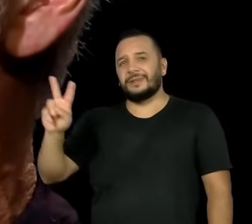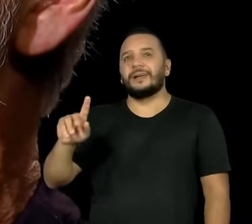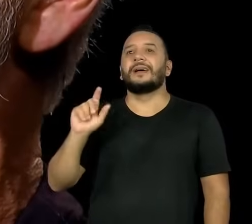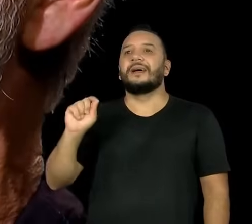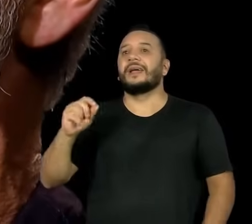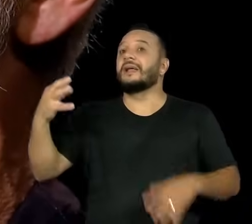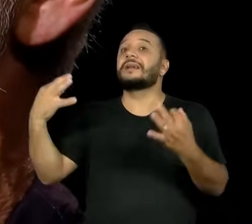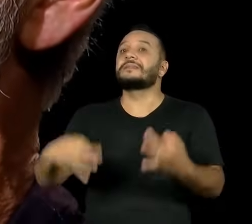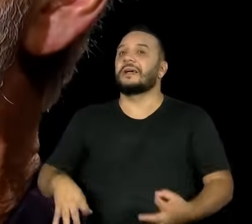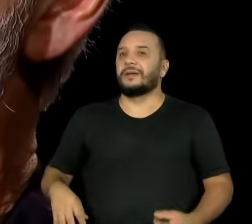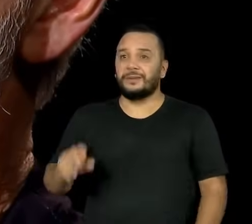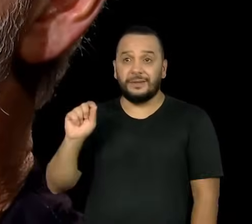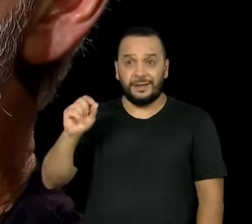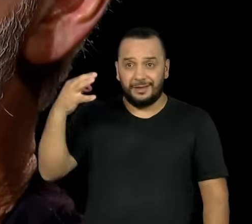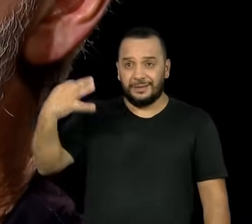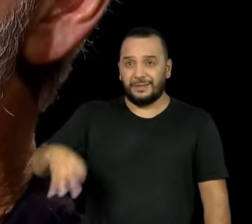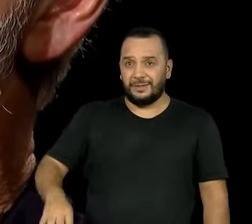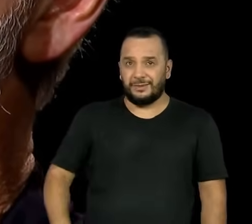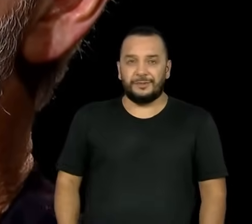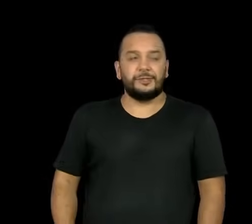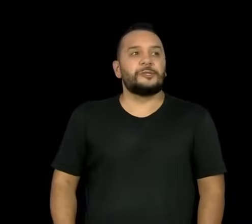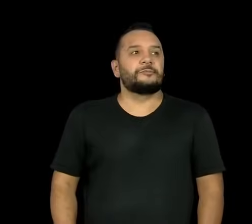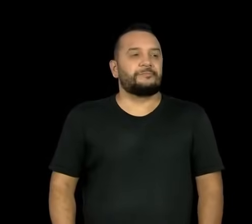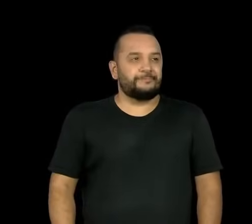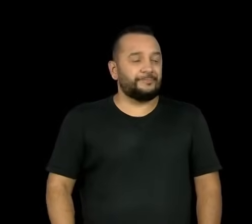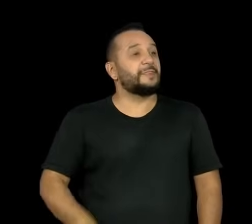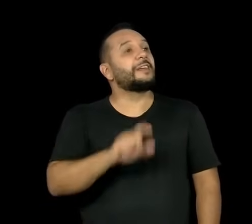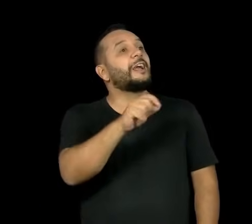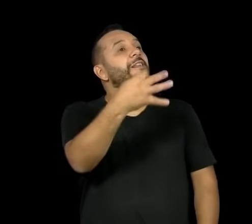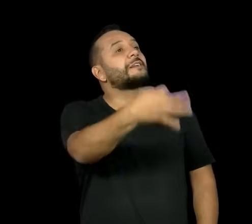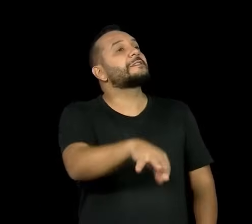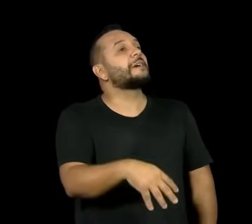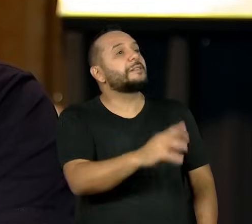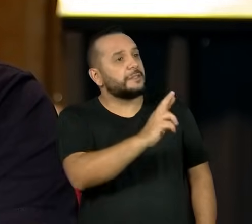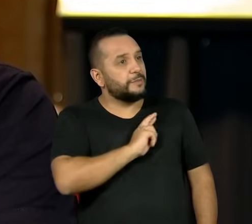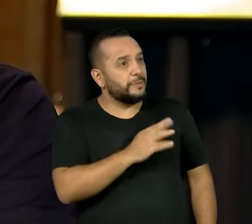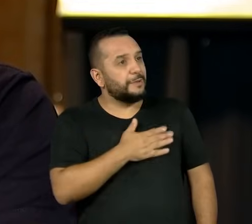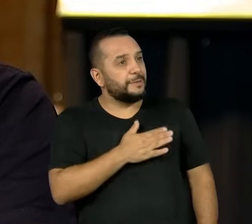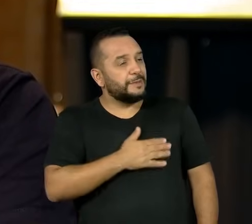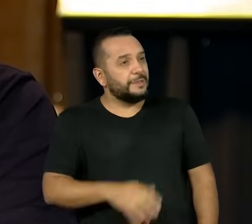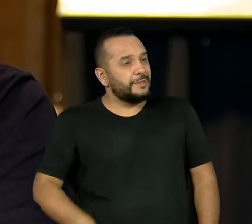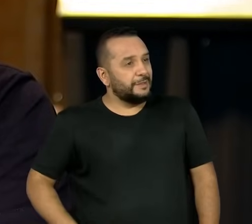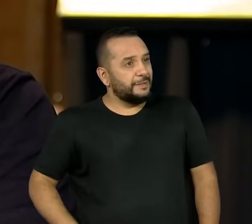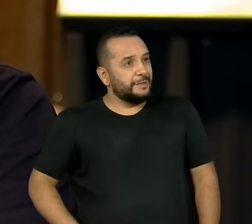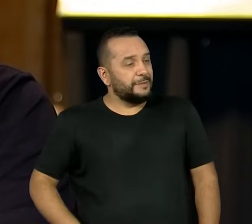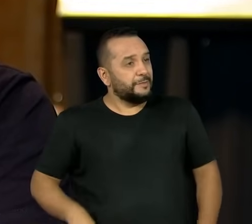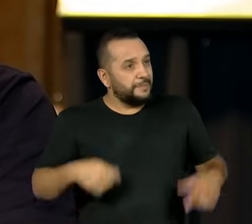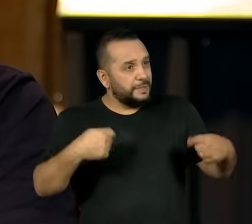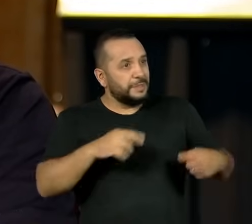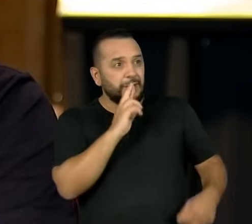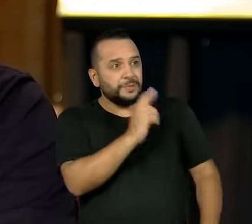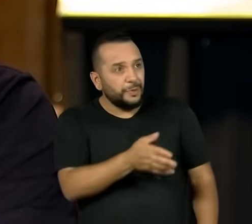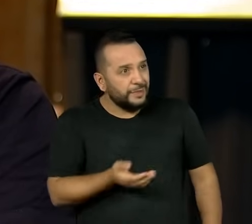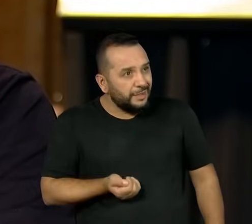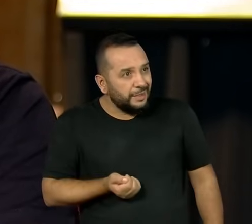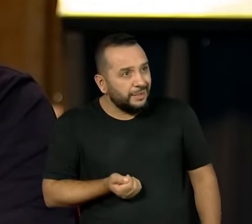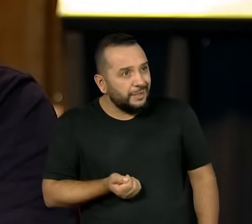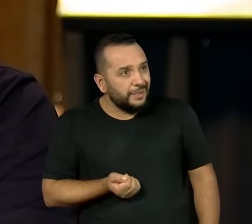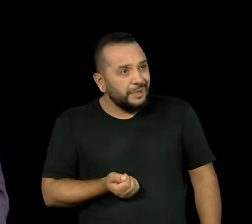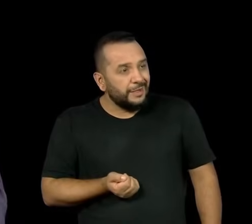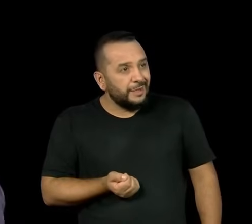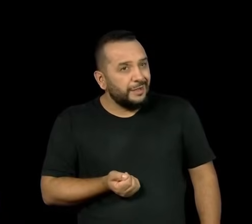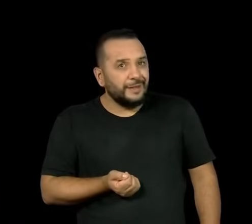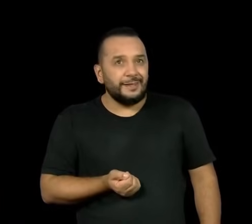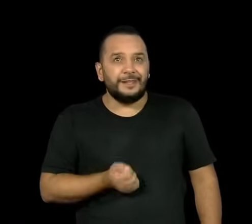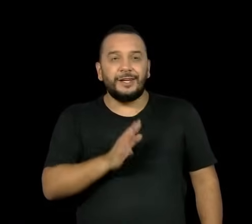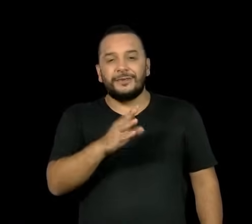nesse jogo? Quem Thales? está certo, hein? Quem está certo? Me diga. Será que precisamos responder essa? Acho que não. Eu